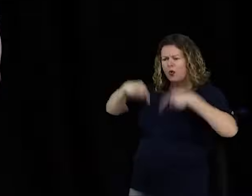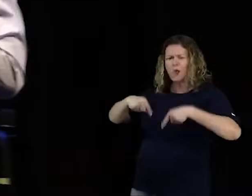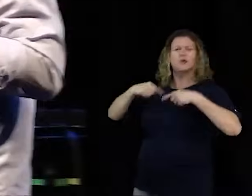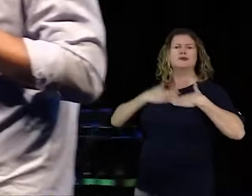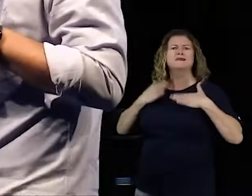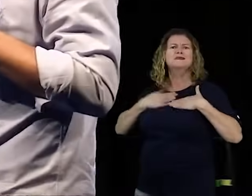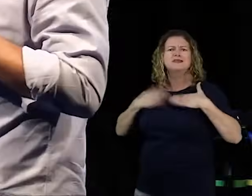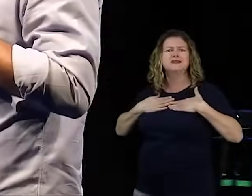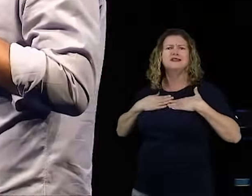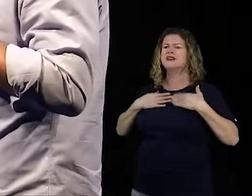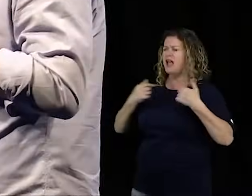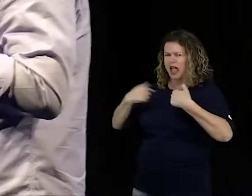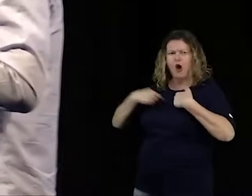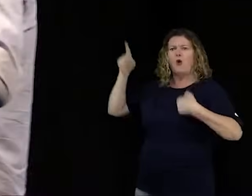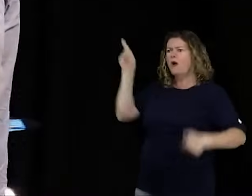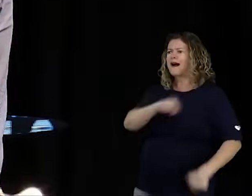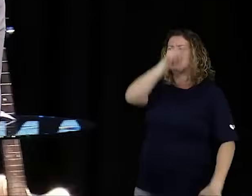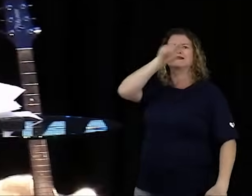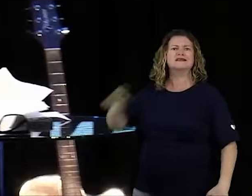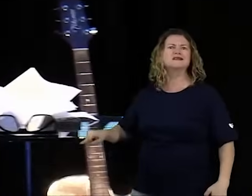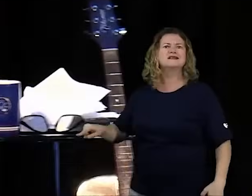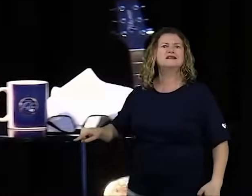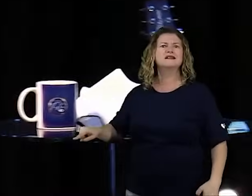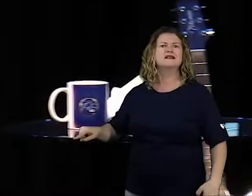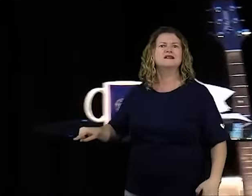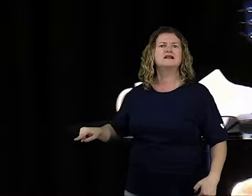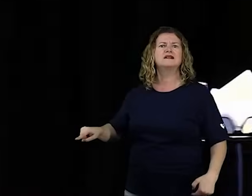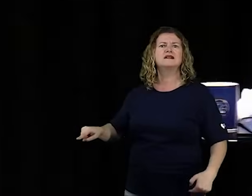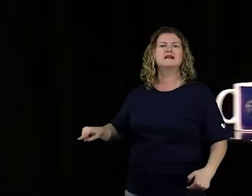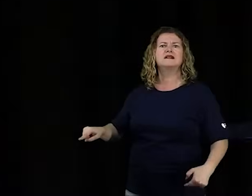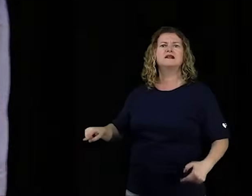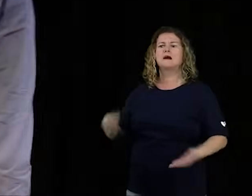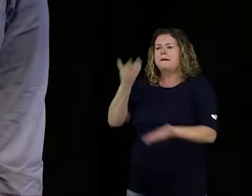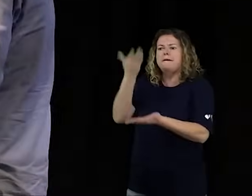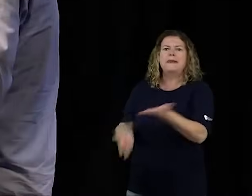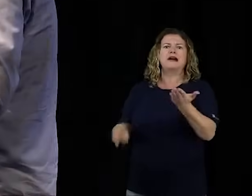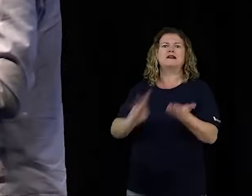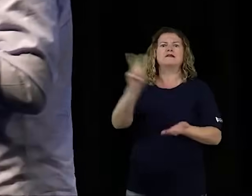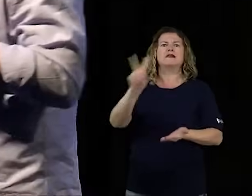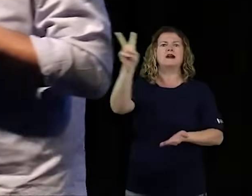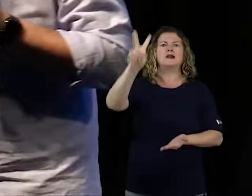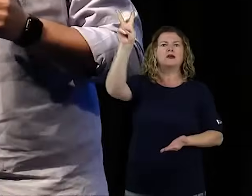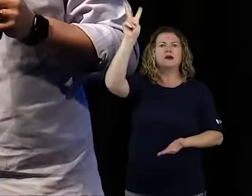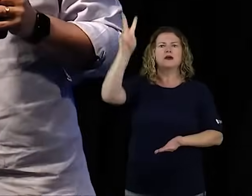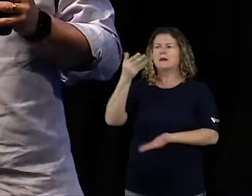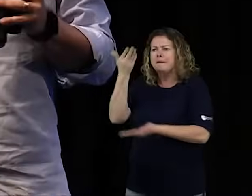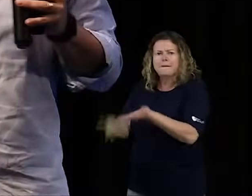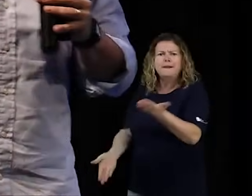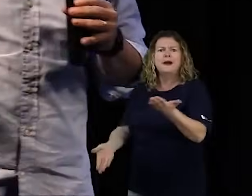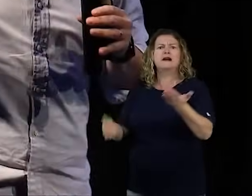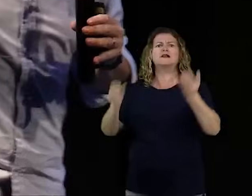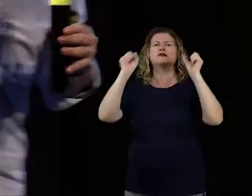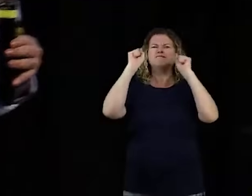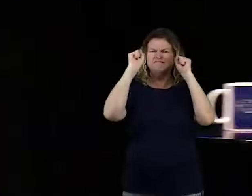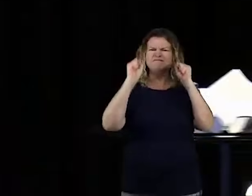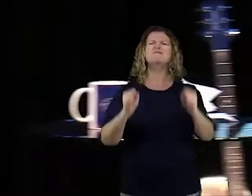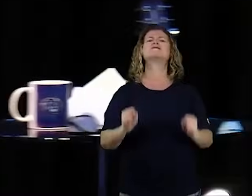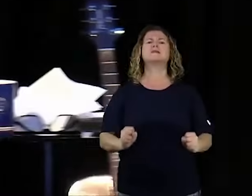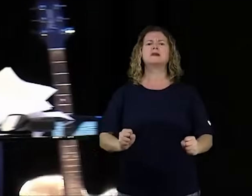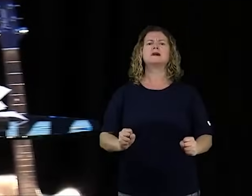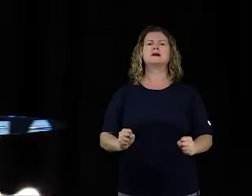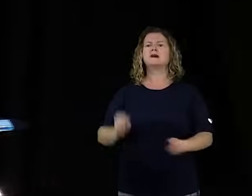lançada contra mim foi lançada cont fica desfeita perde seu poder perde